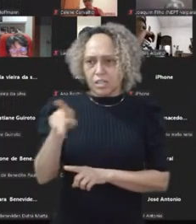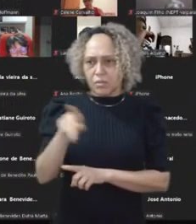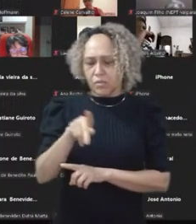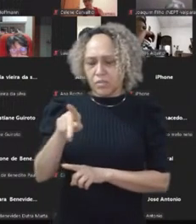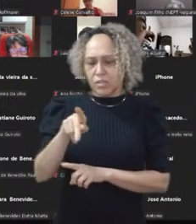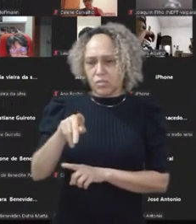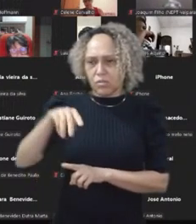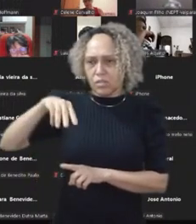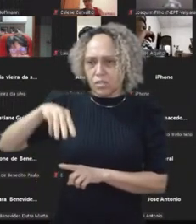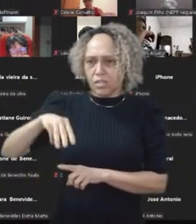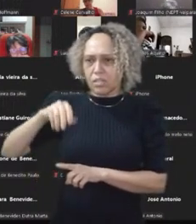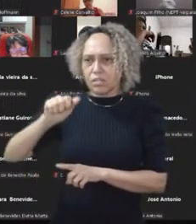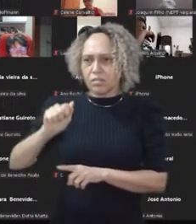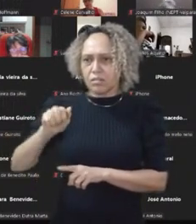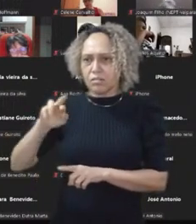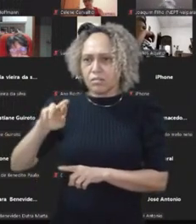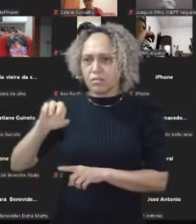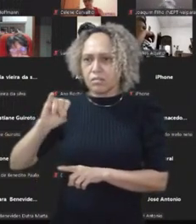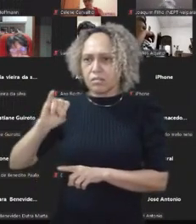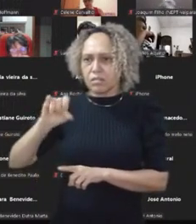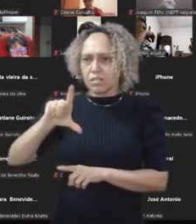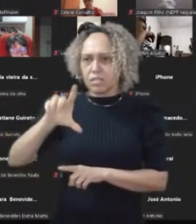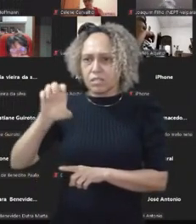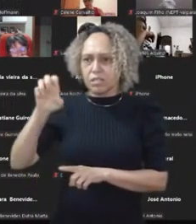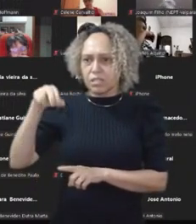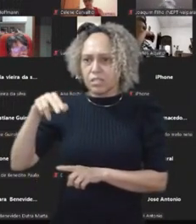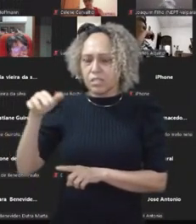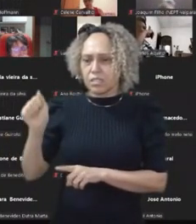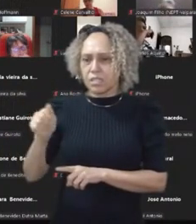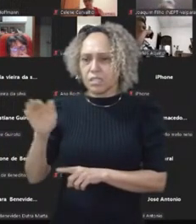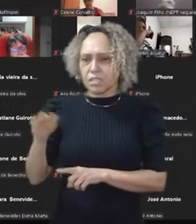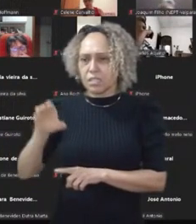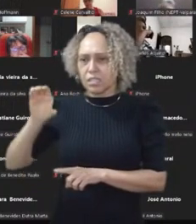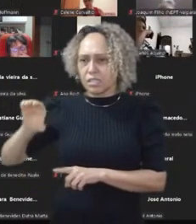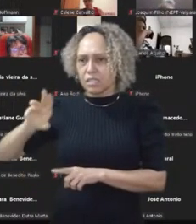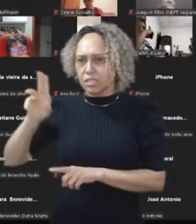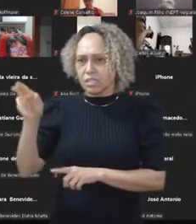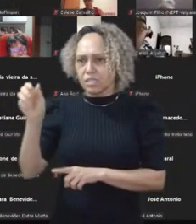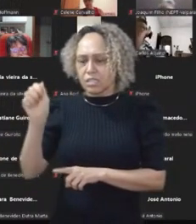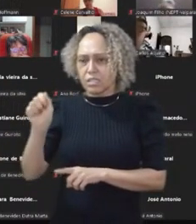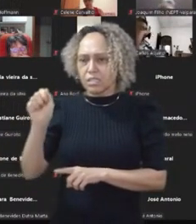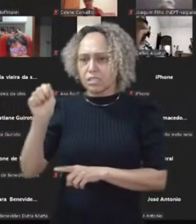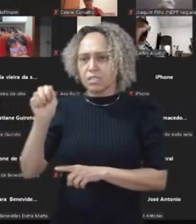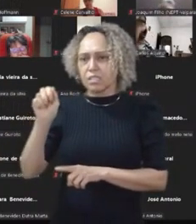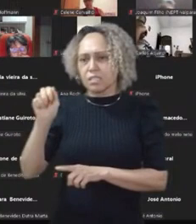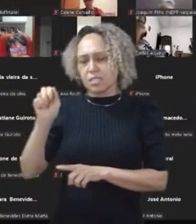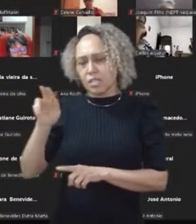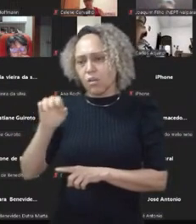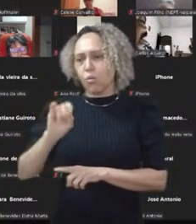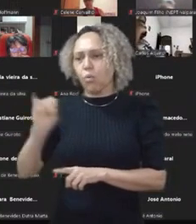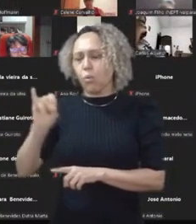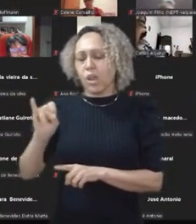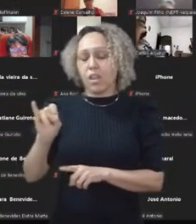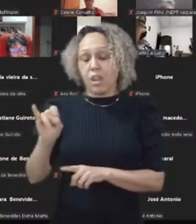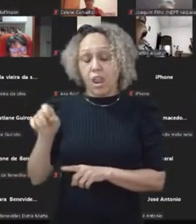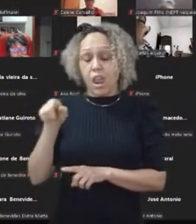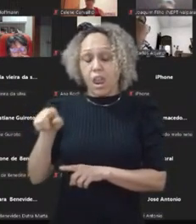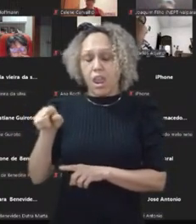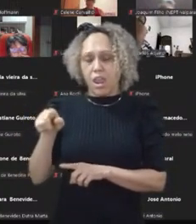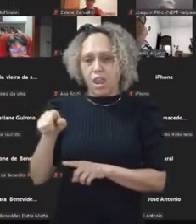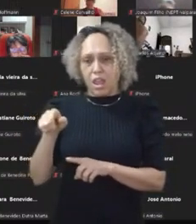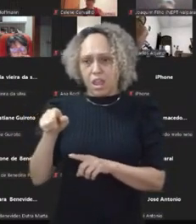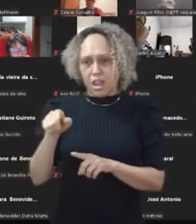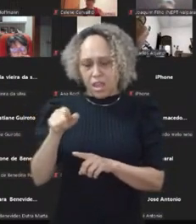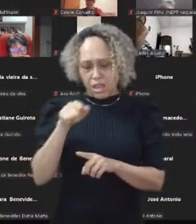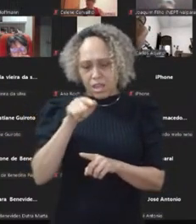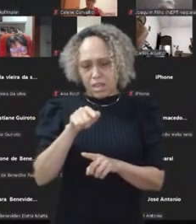chaui talvez algum algumas de vocês tenham visto falando uma nova subjetividade eh na entrevista no num programa do Leandro